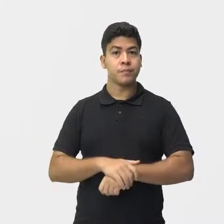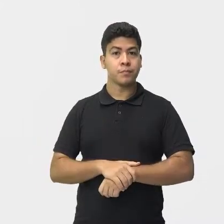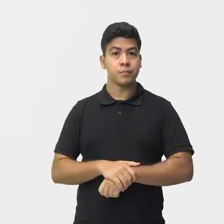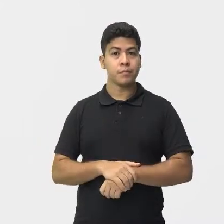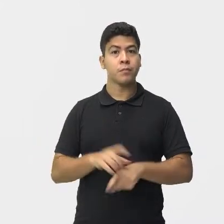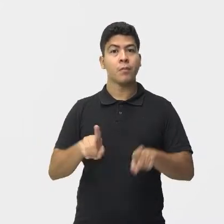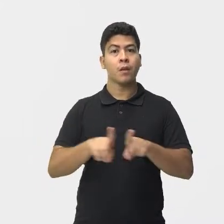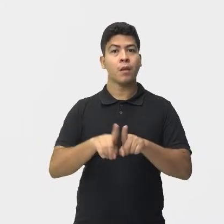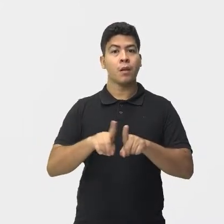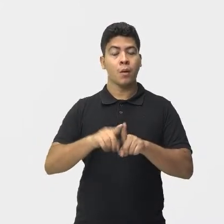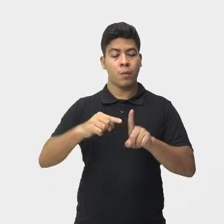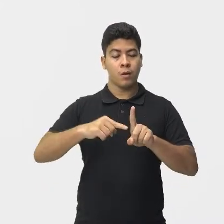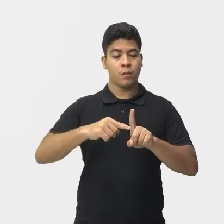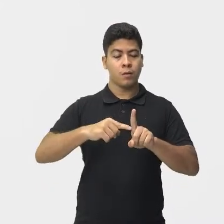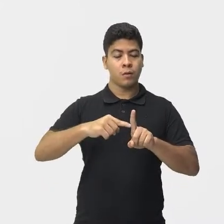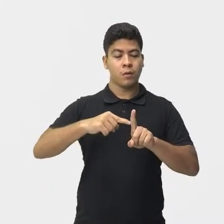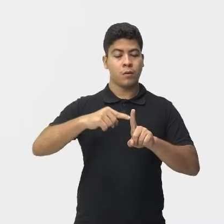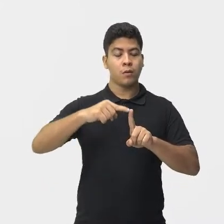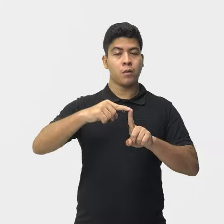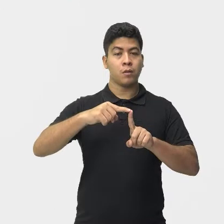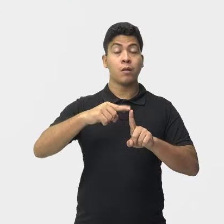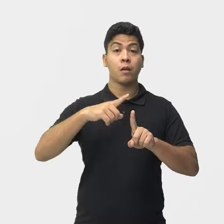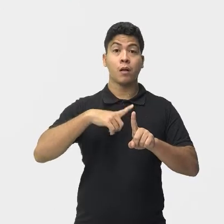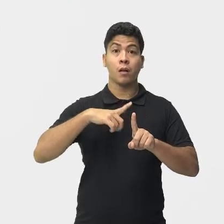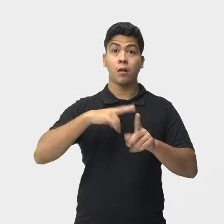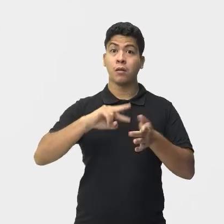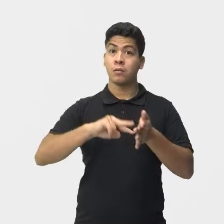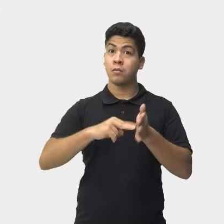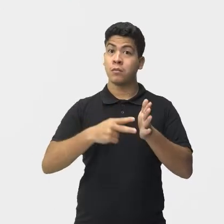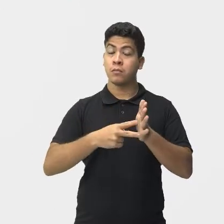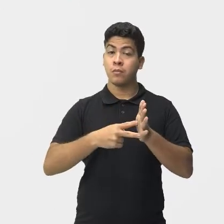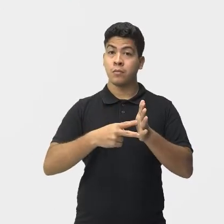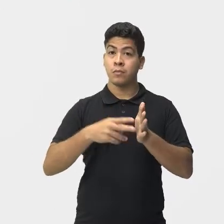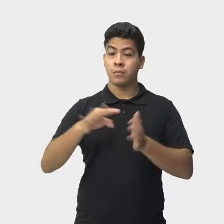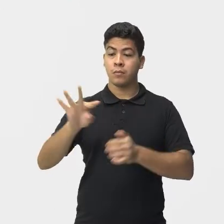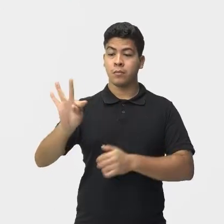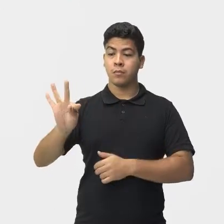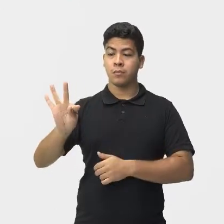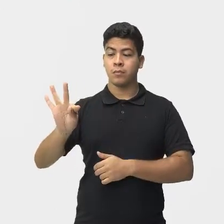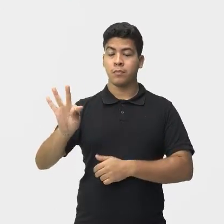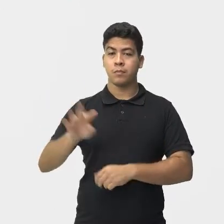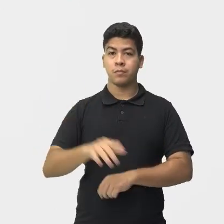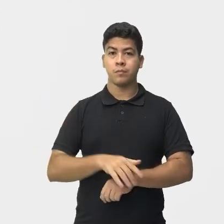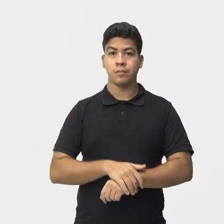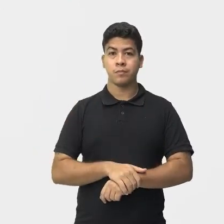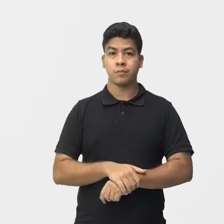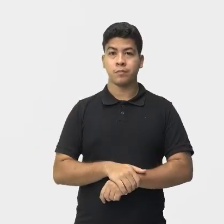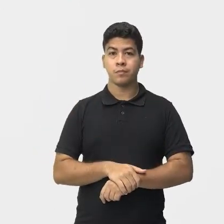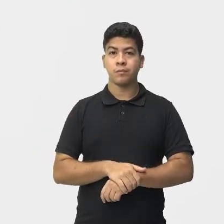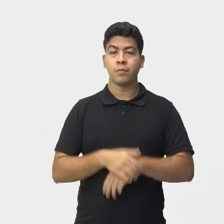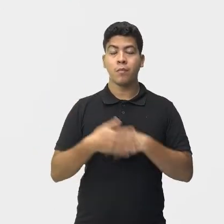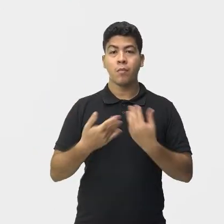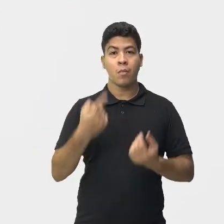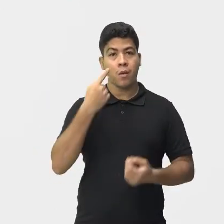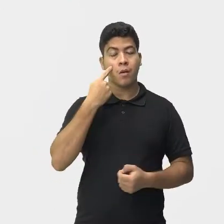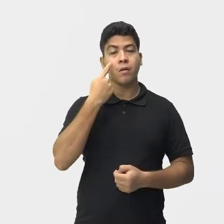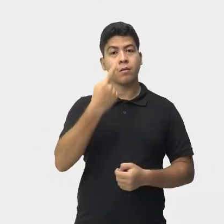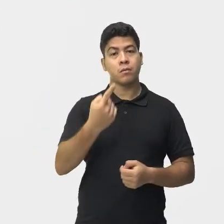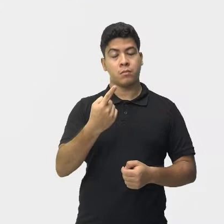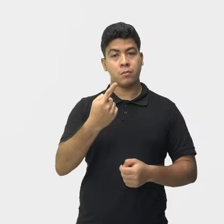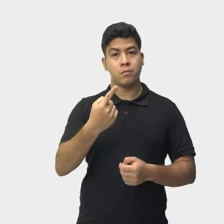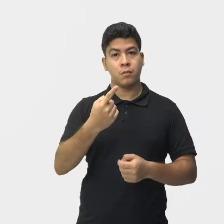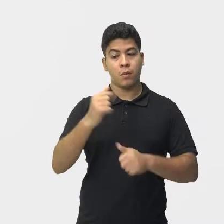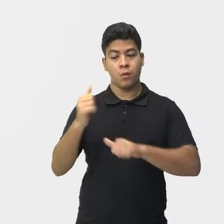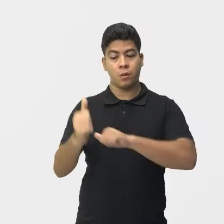temperatura absoluta do gás, medida em Kelvin, representada pela letra T. Tá certo, pessoal? Então, uma transformação